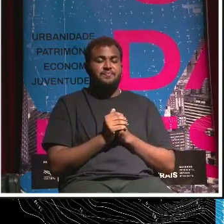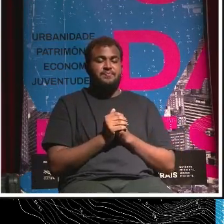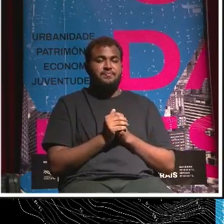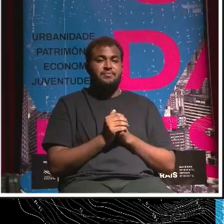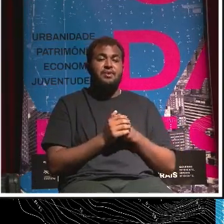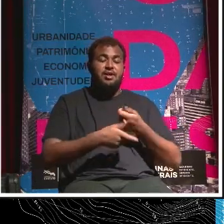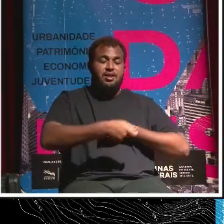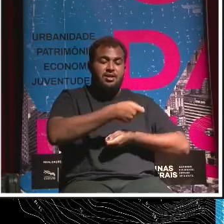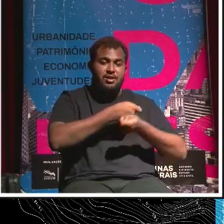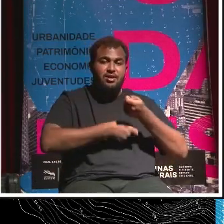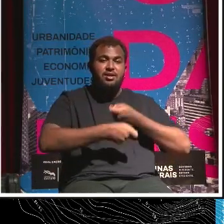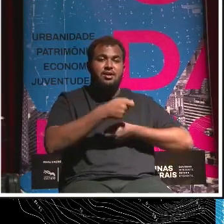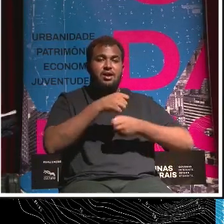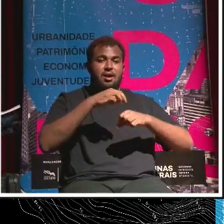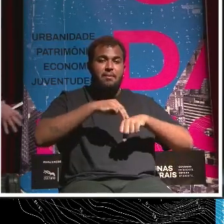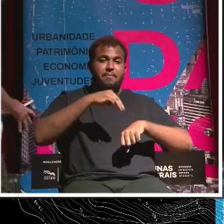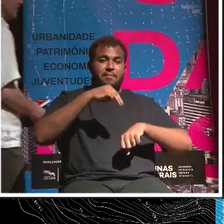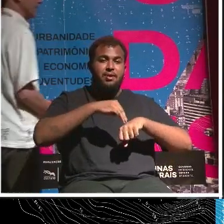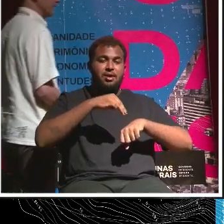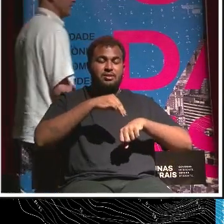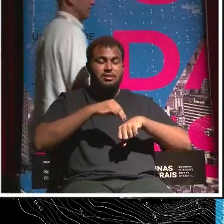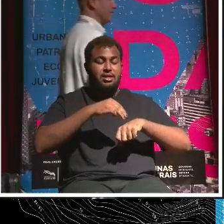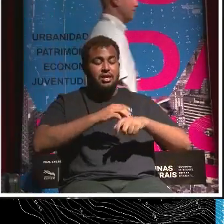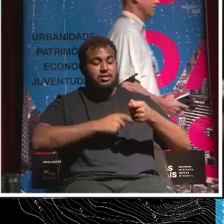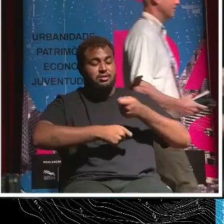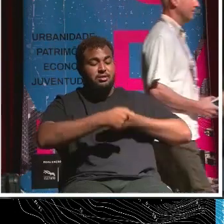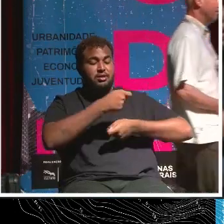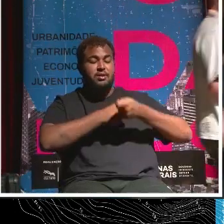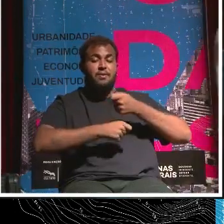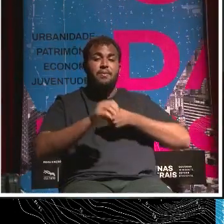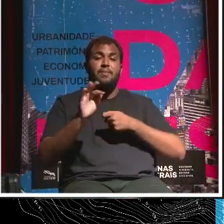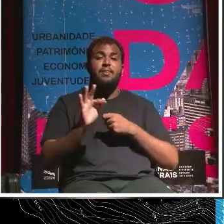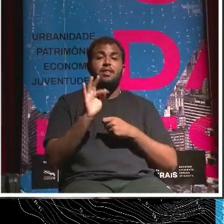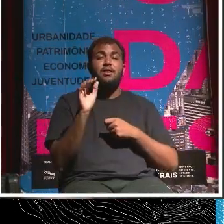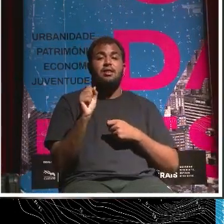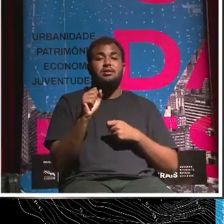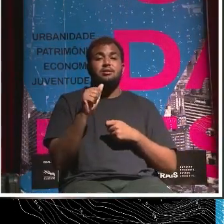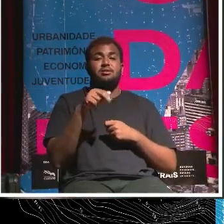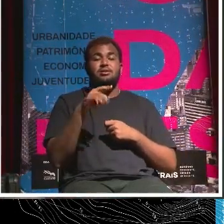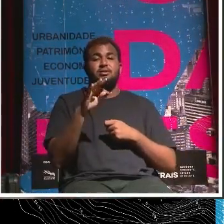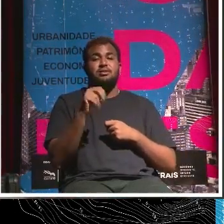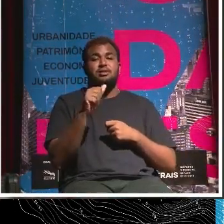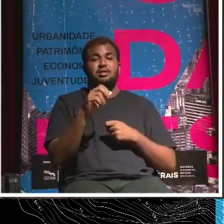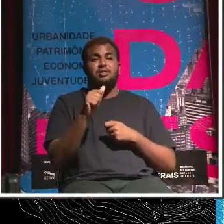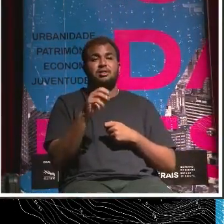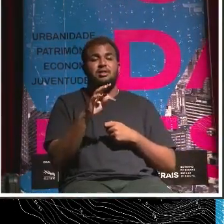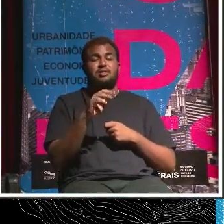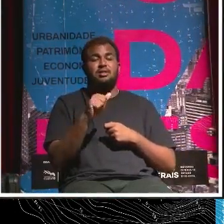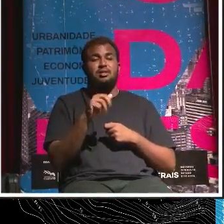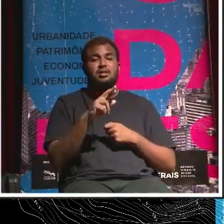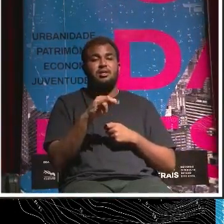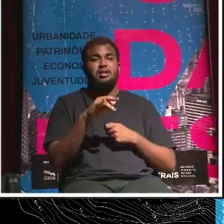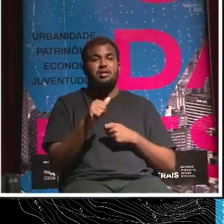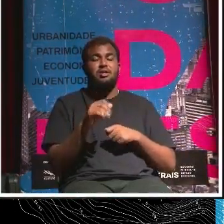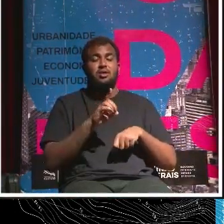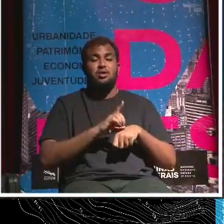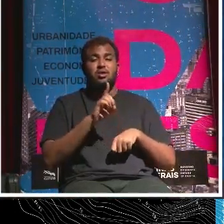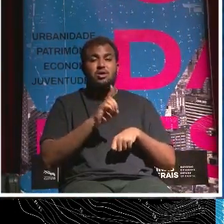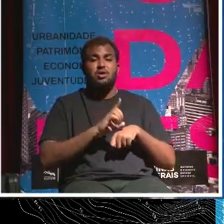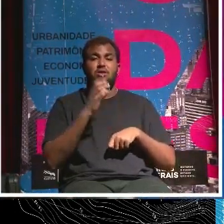É administrador e mestre em administração pela Universidade Federal de Santa Catarina, doutor em Ciências Humanas